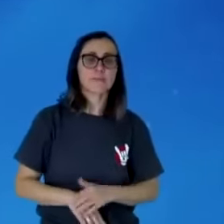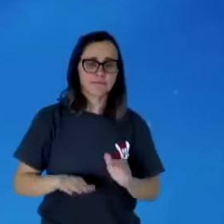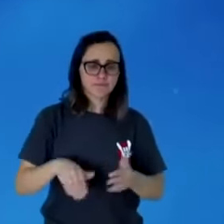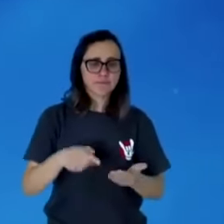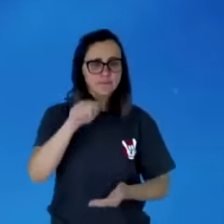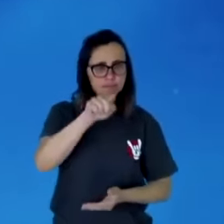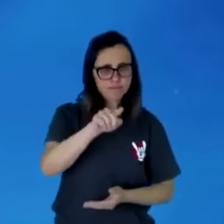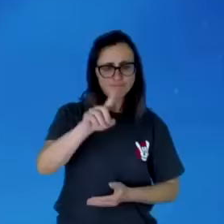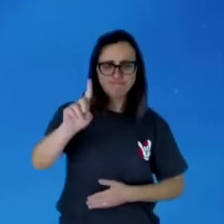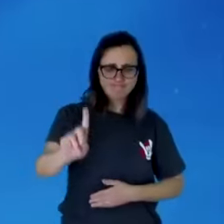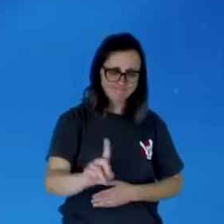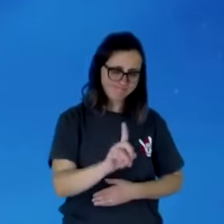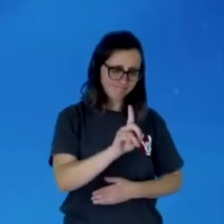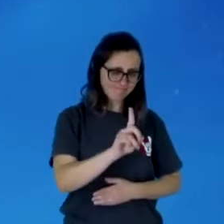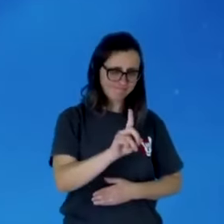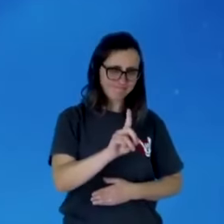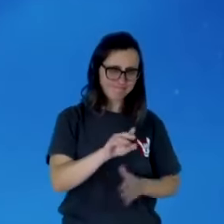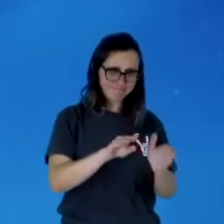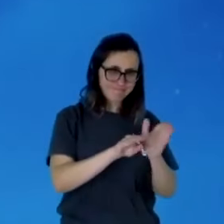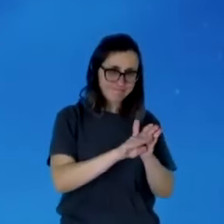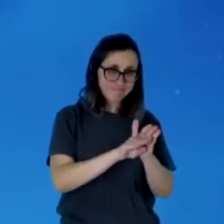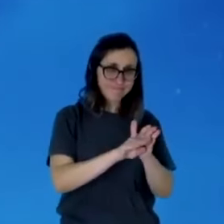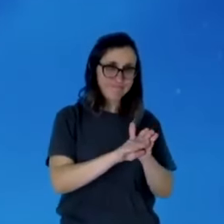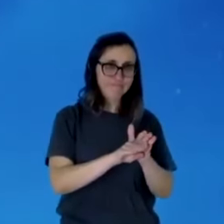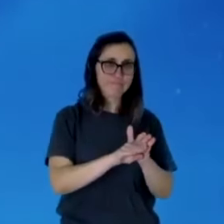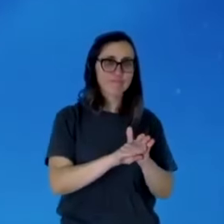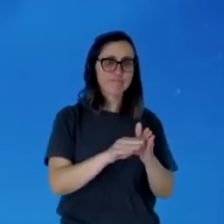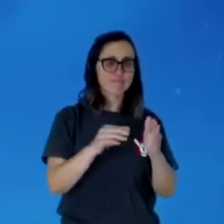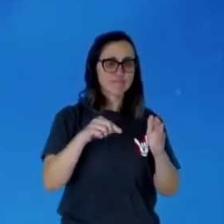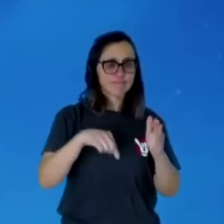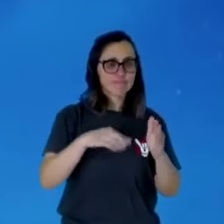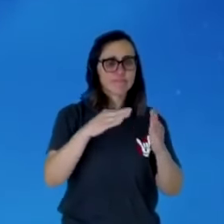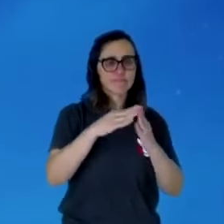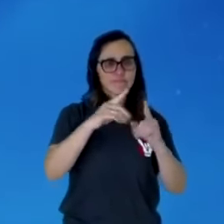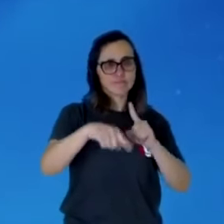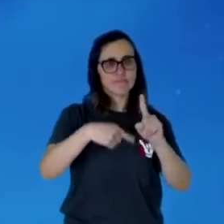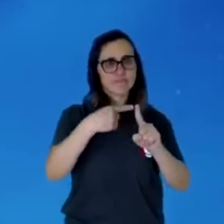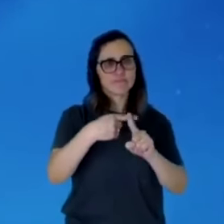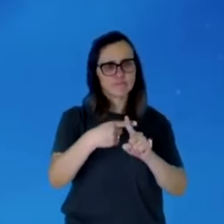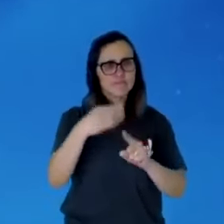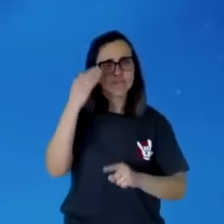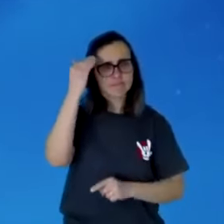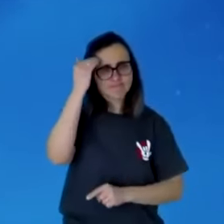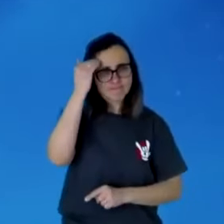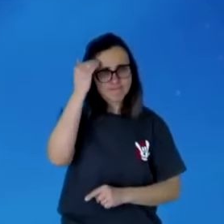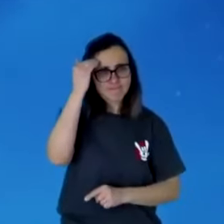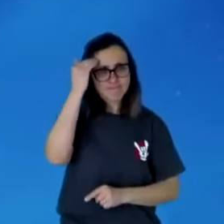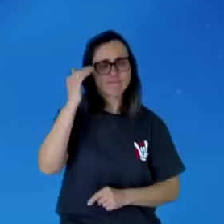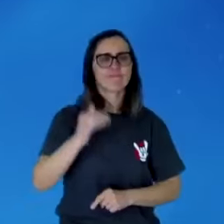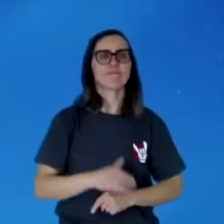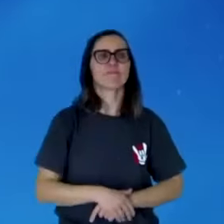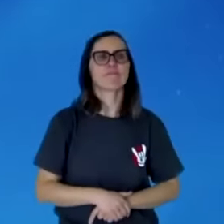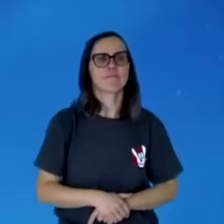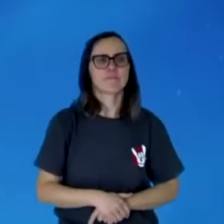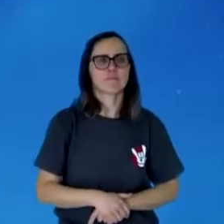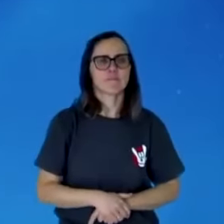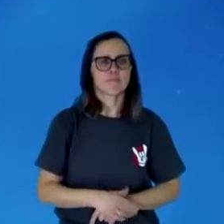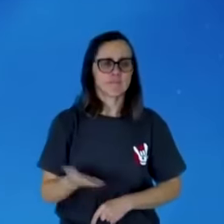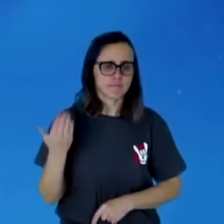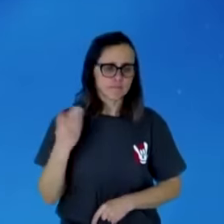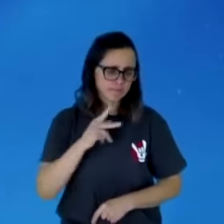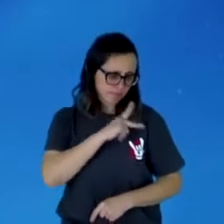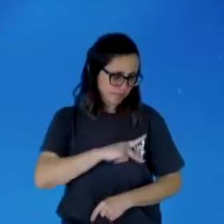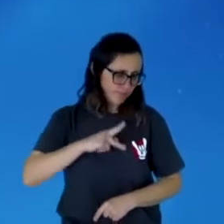entender que o apóstolo Paulo chegou e em Éfeso entrou em uma igreja tava tudo lá funcionando painel